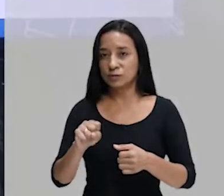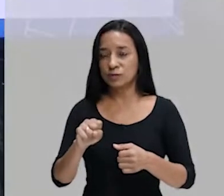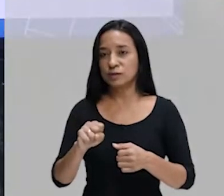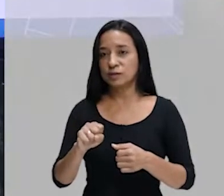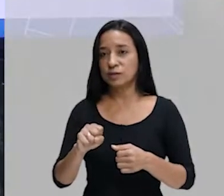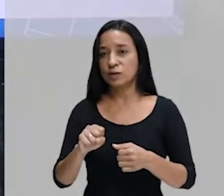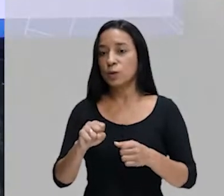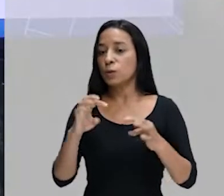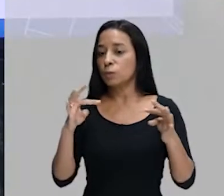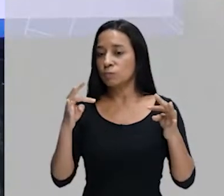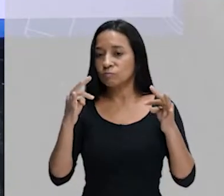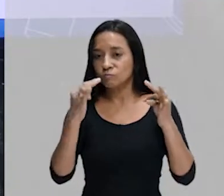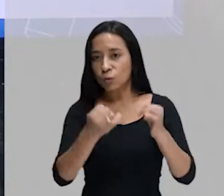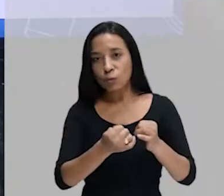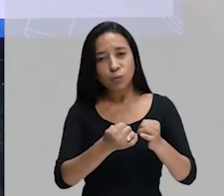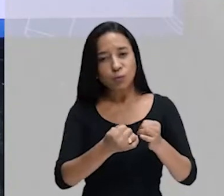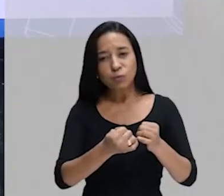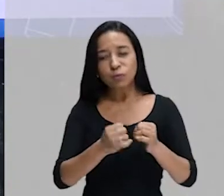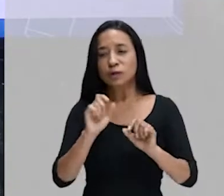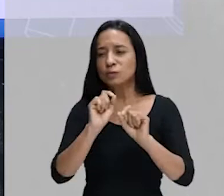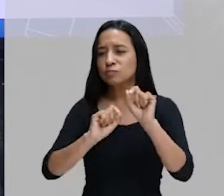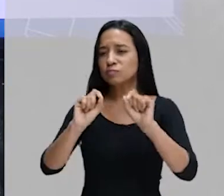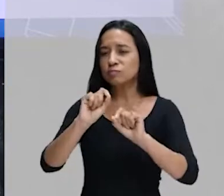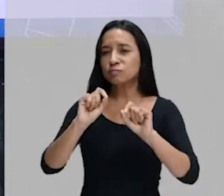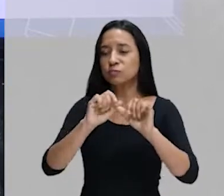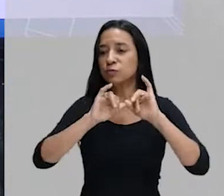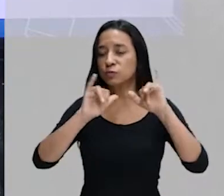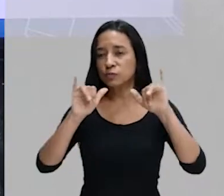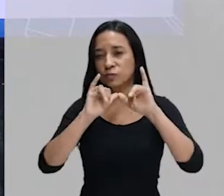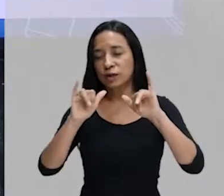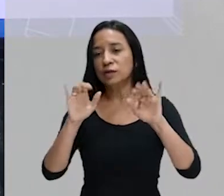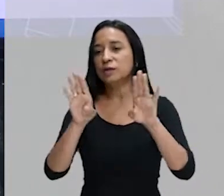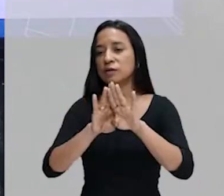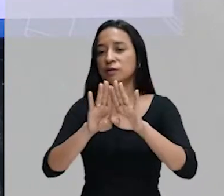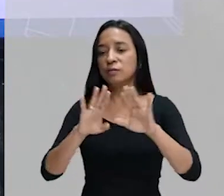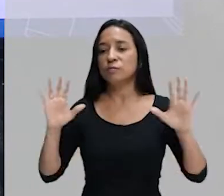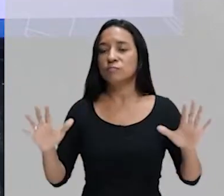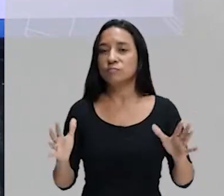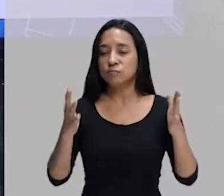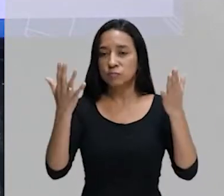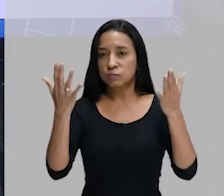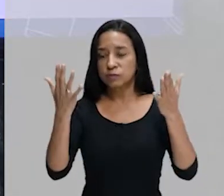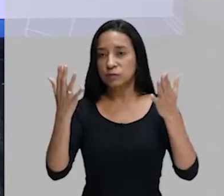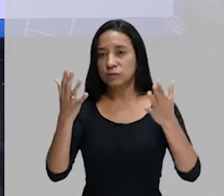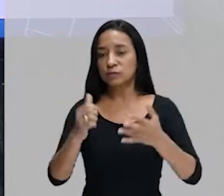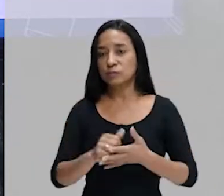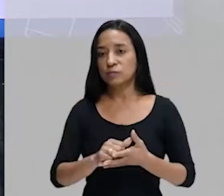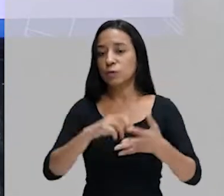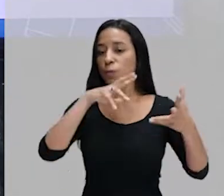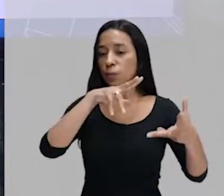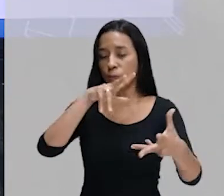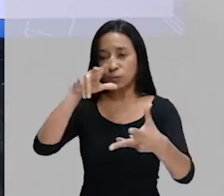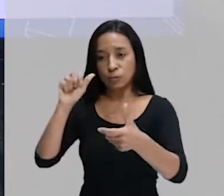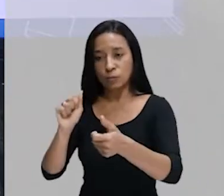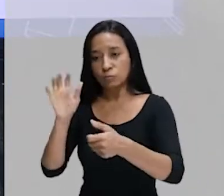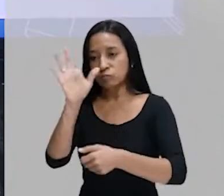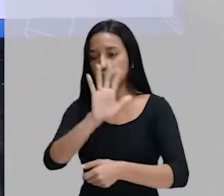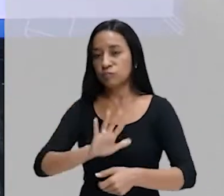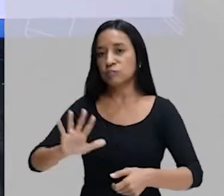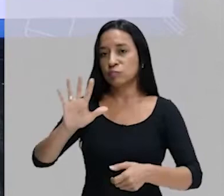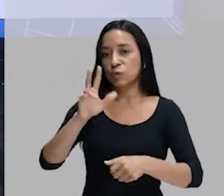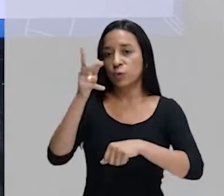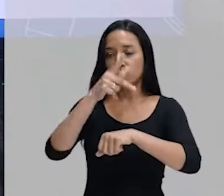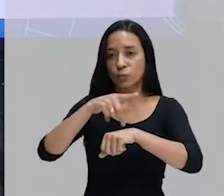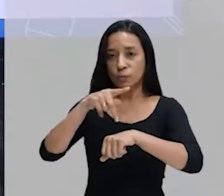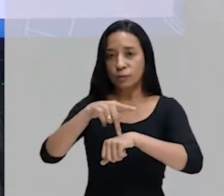mais divulgadas, que são mais comemoradas a nível de mundo, tá? Dos